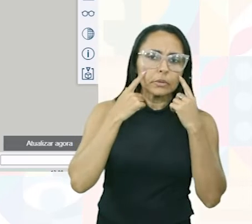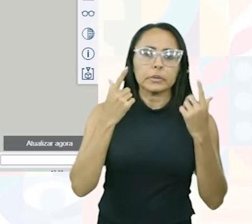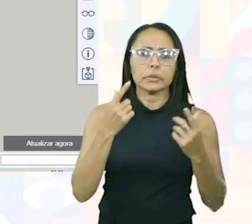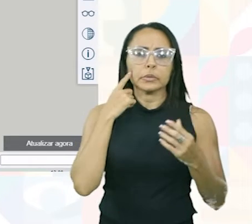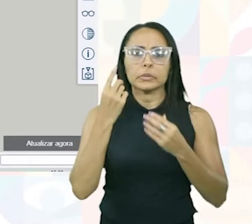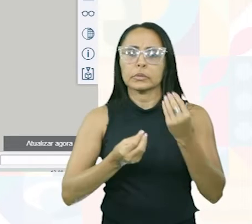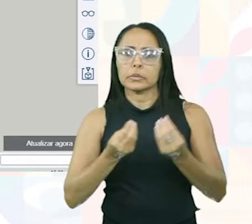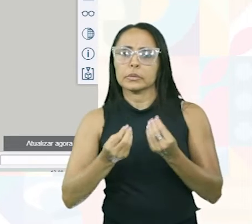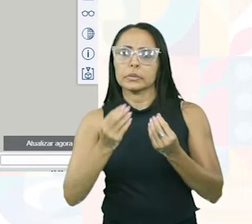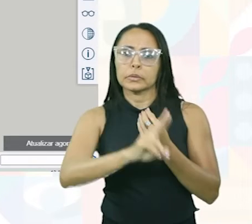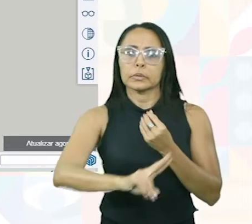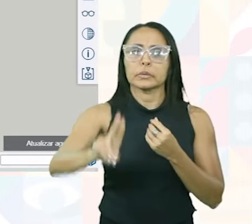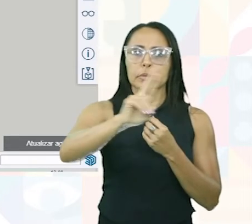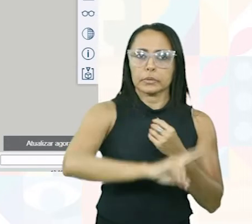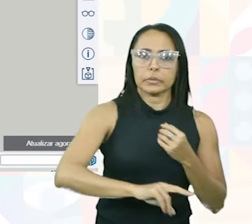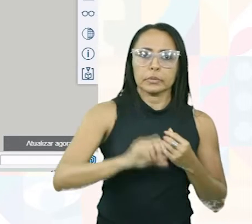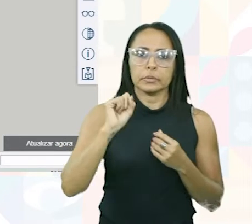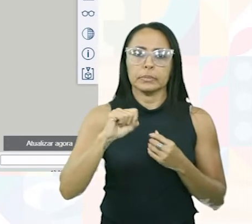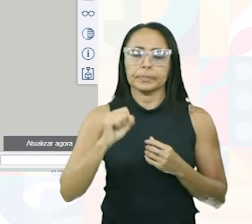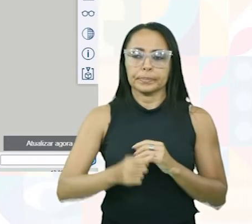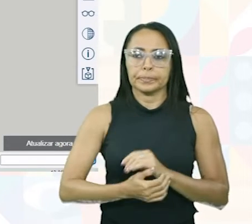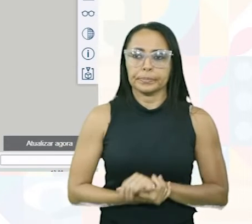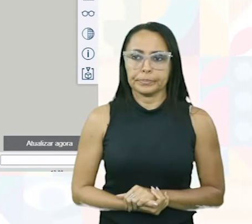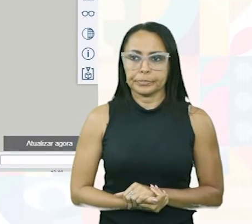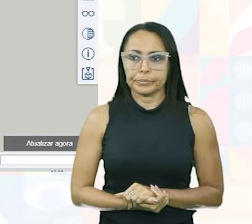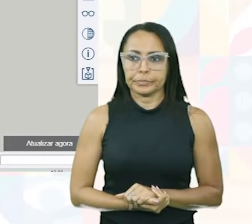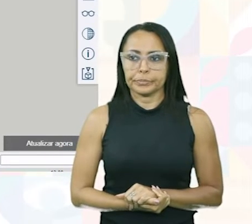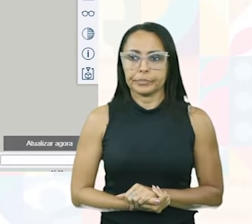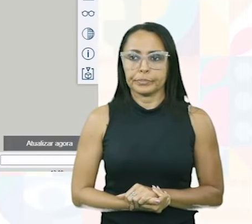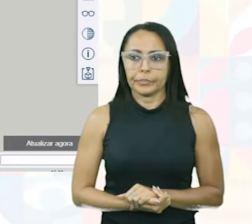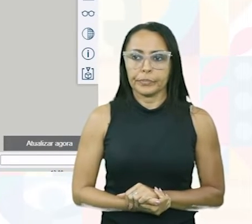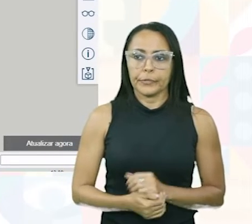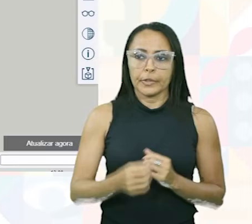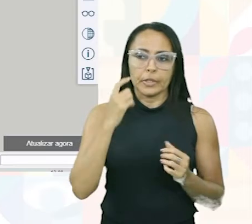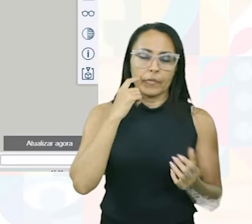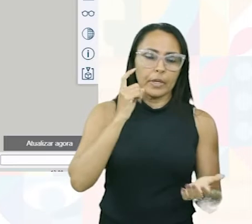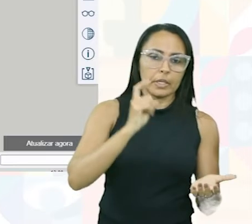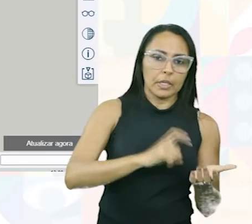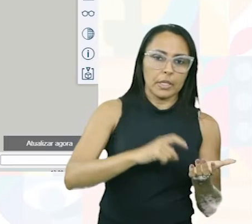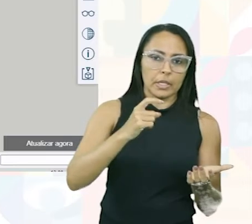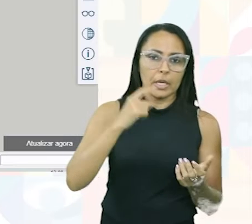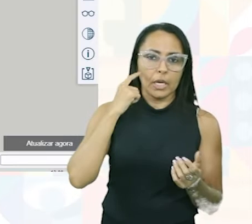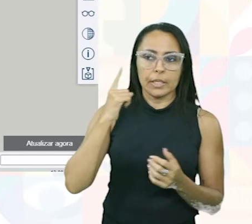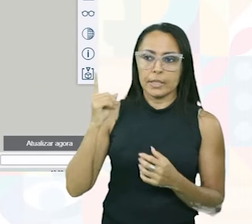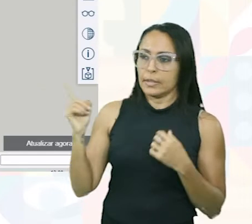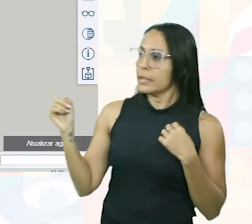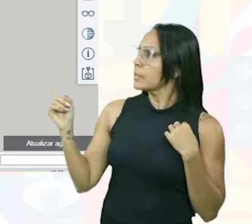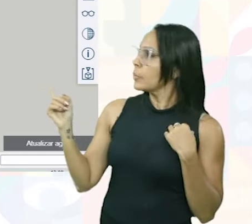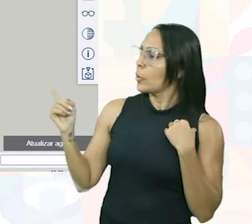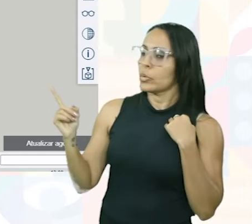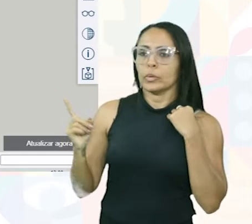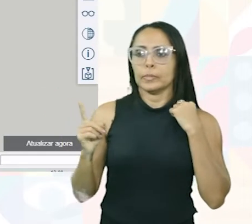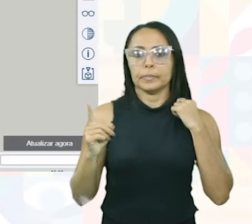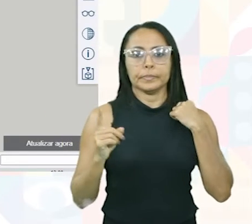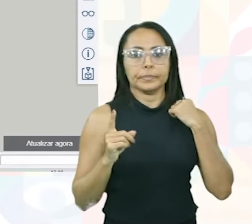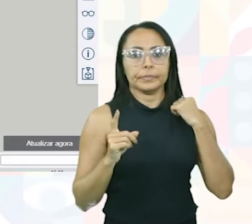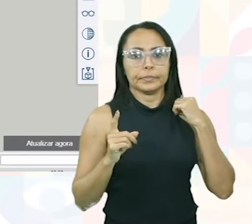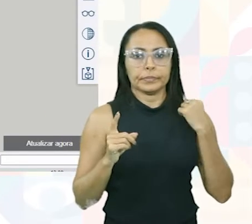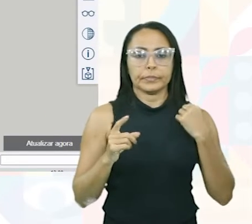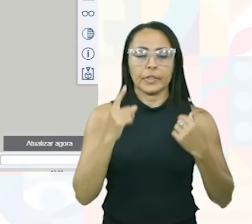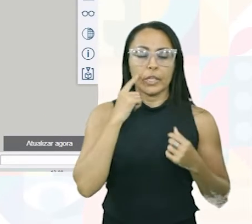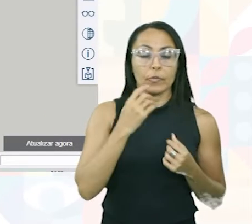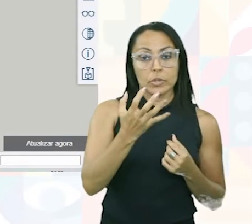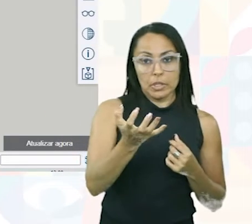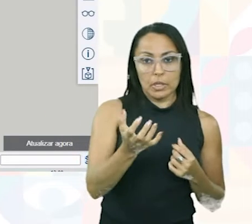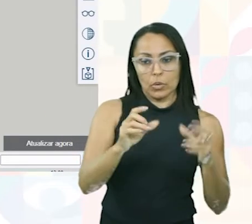é que a gente vai utilizar essa ferramenta de rotação. A gente vai clicar nesse ponto, no ponto que você vai querer como